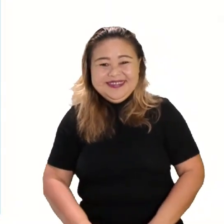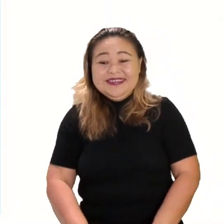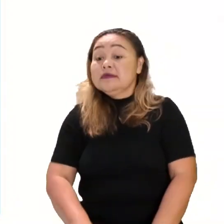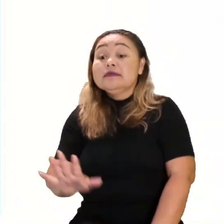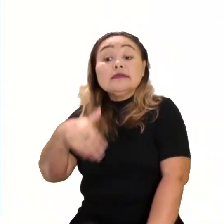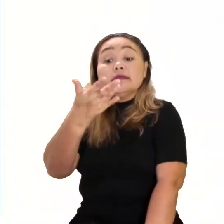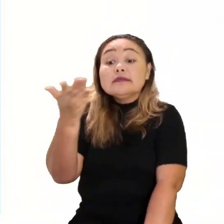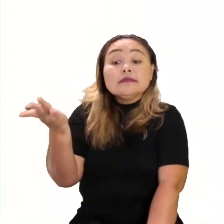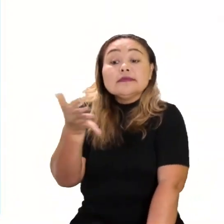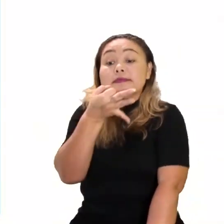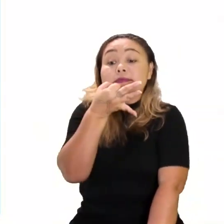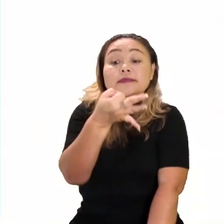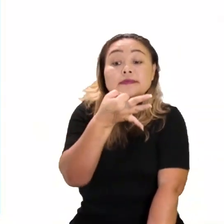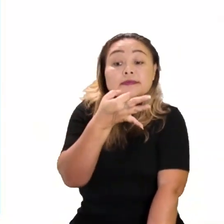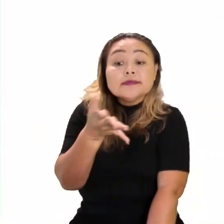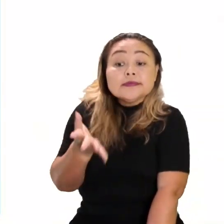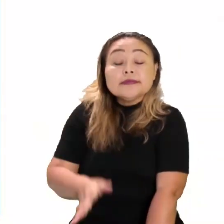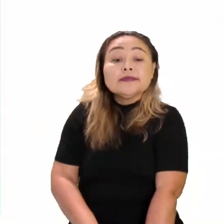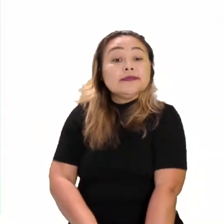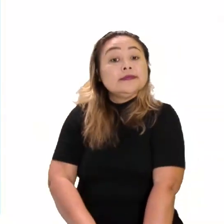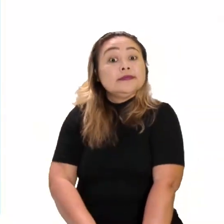E aí, o que vocês acham?